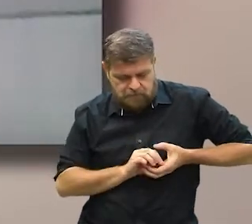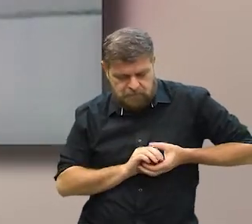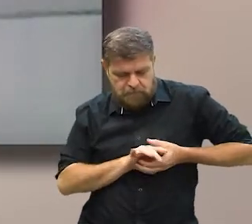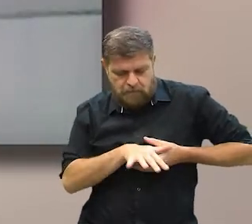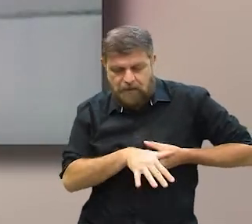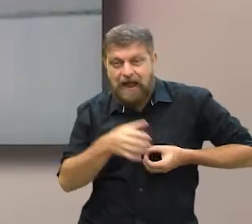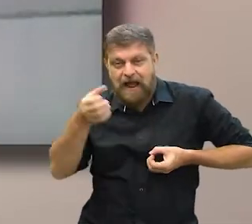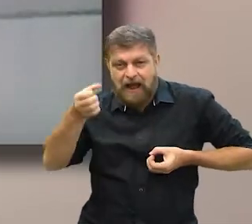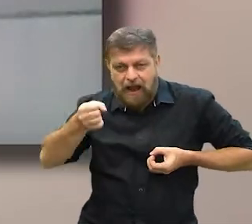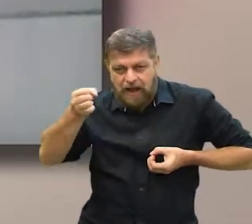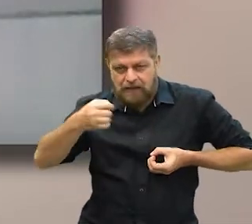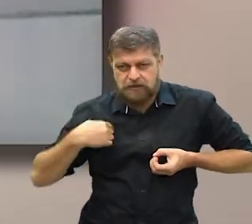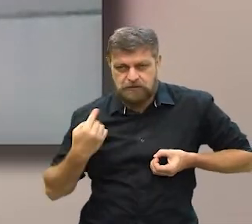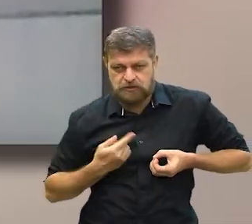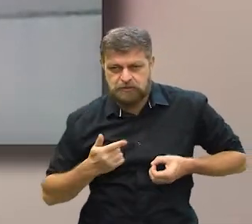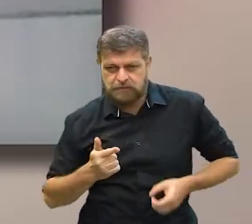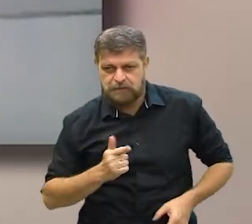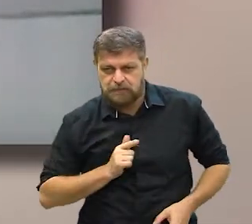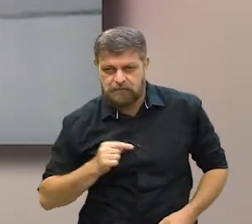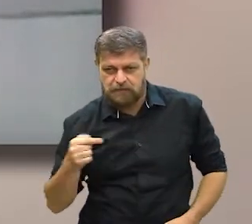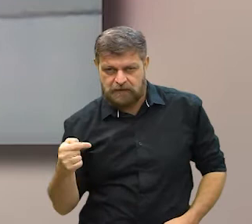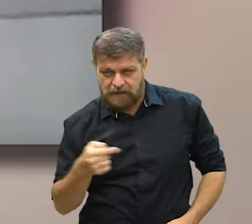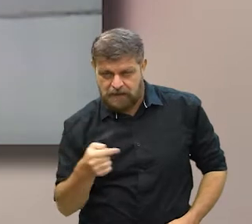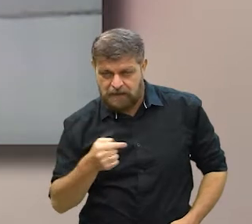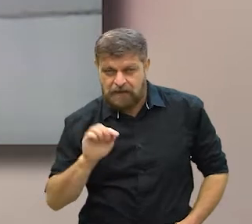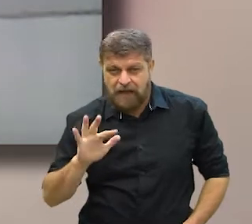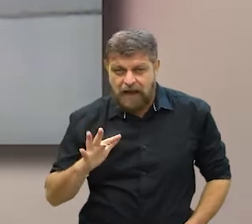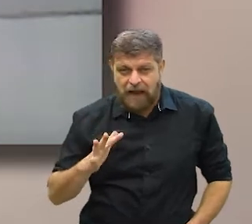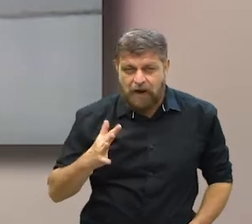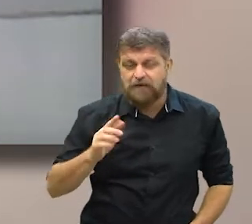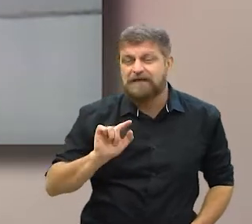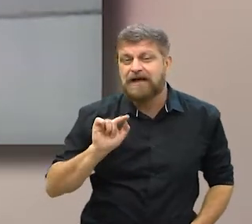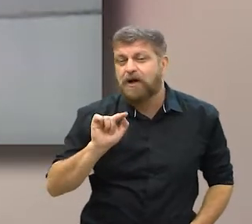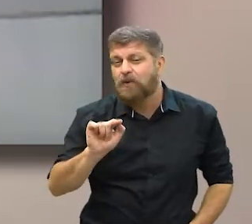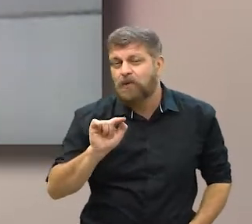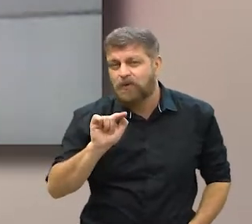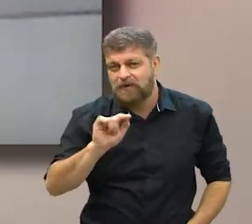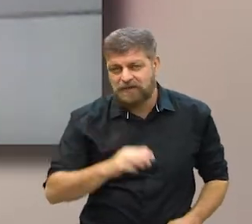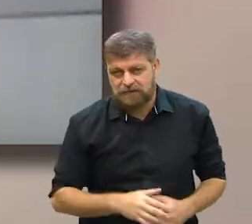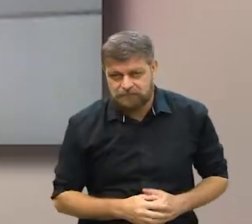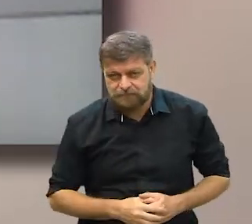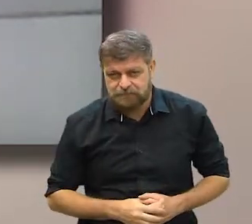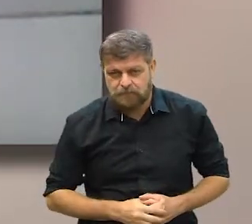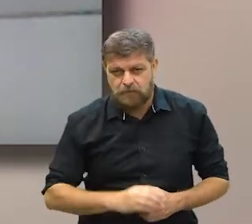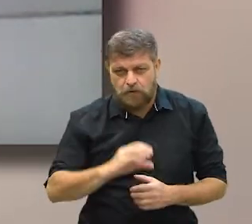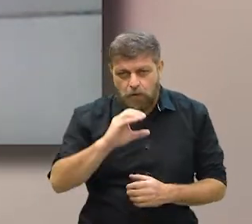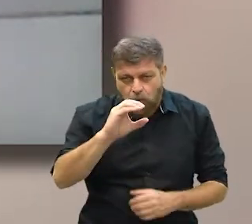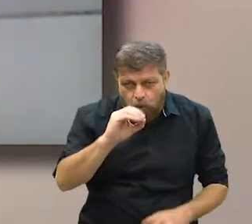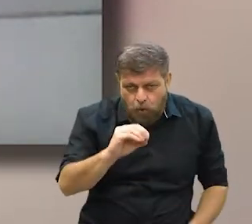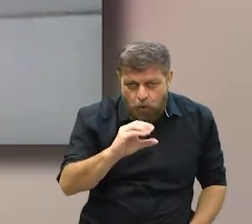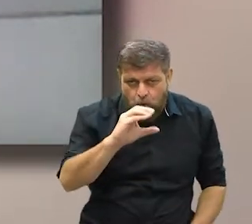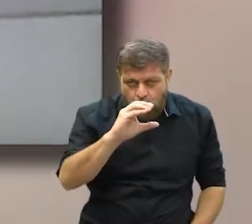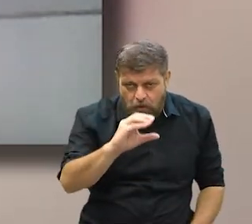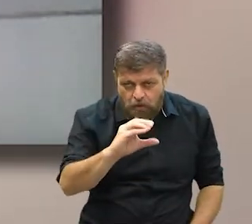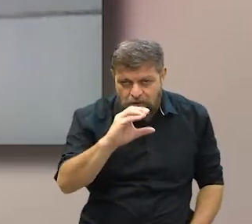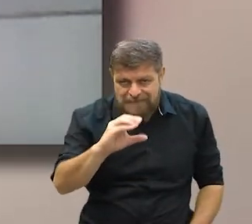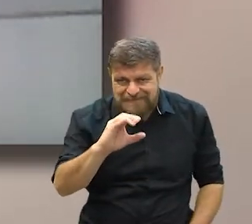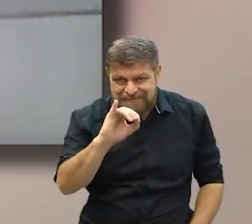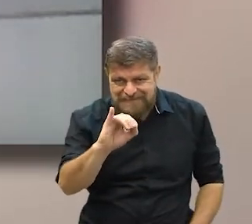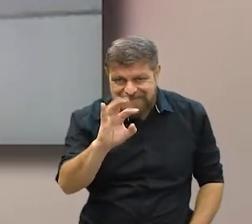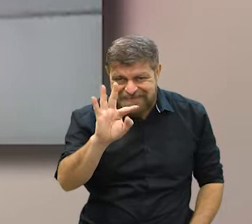direção do mamilo. Então, a gente tem aí uma grande complicação, é que